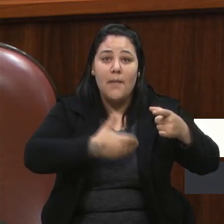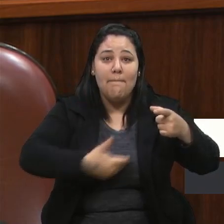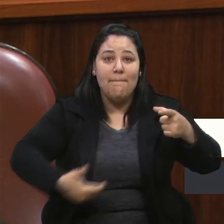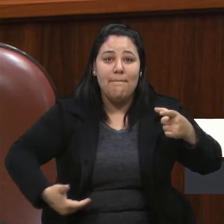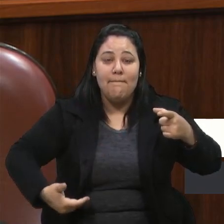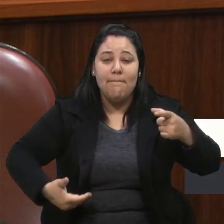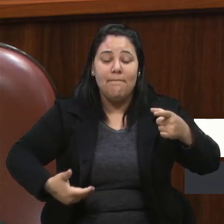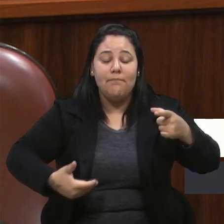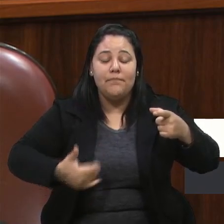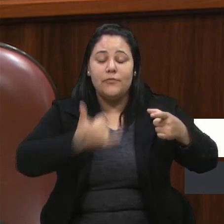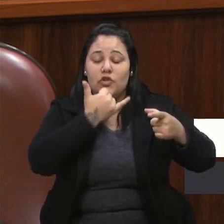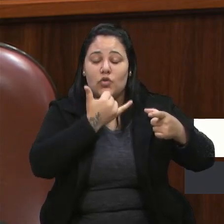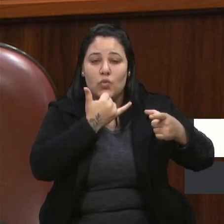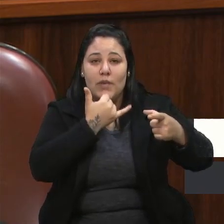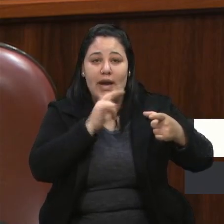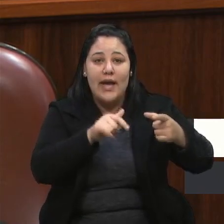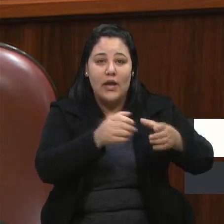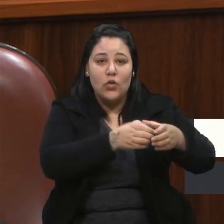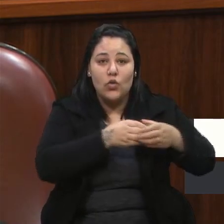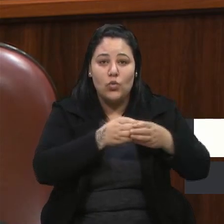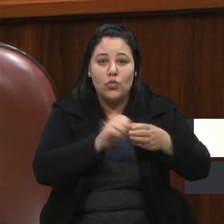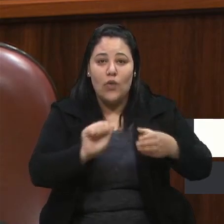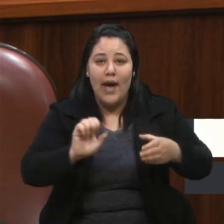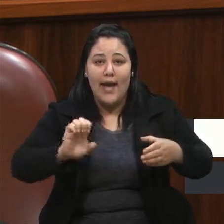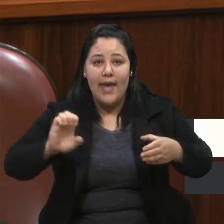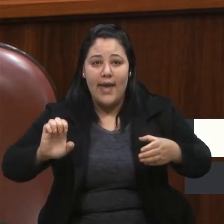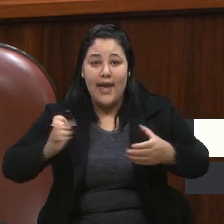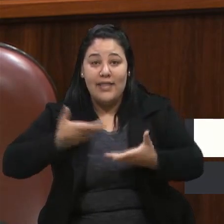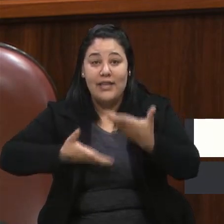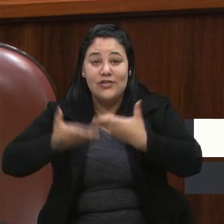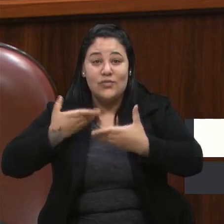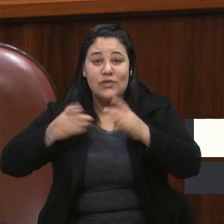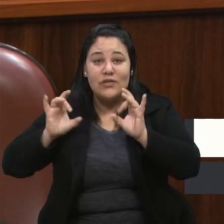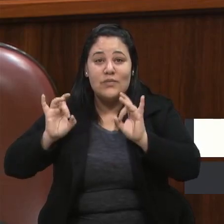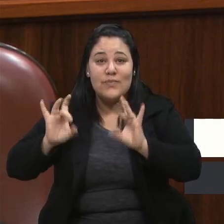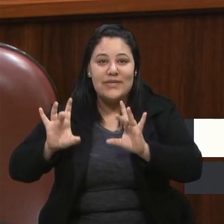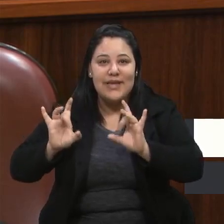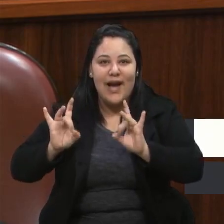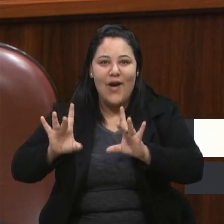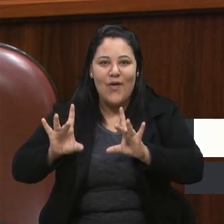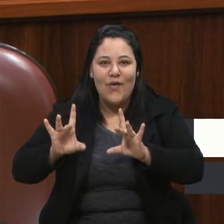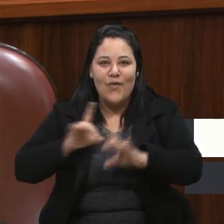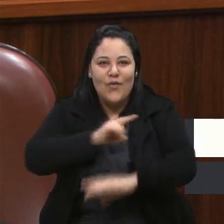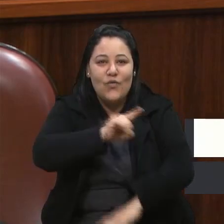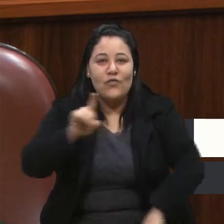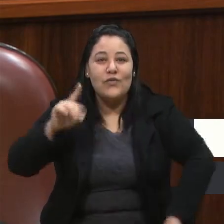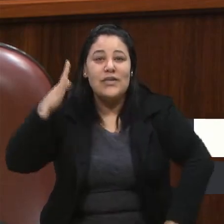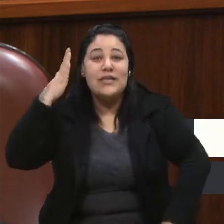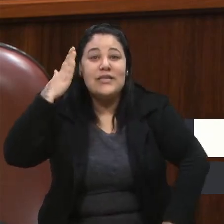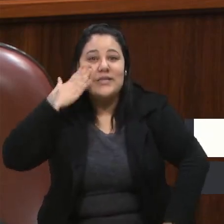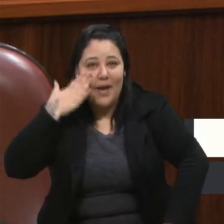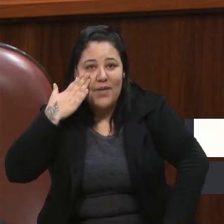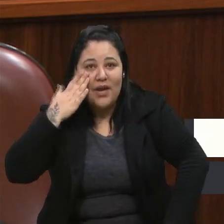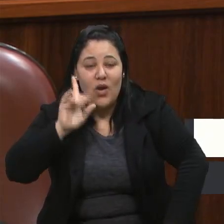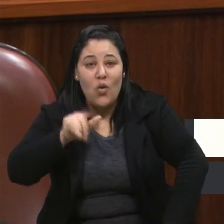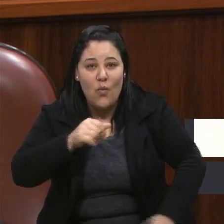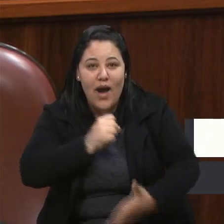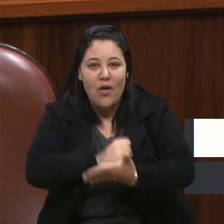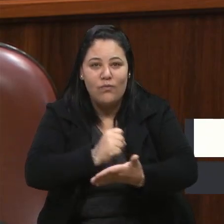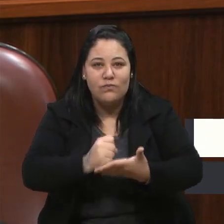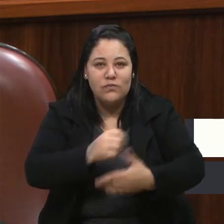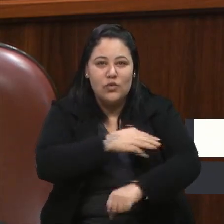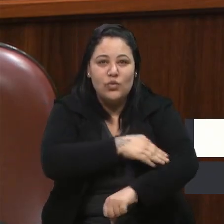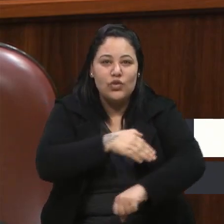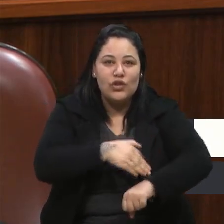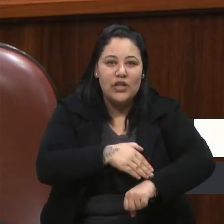de atendimento especial. Você sabe como estão a contratação de monitoria,